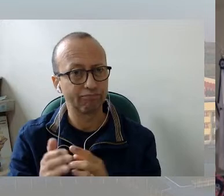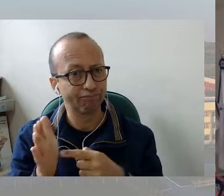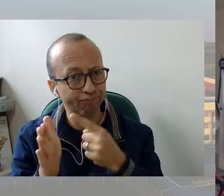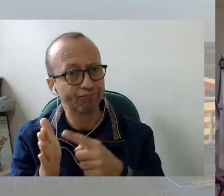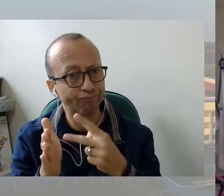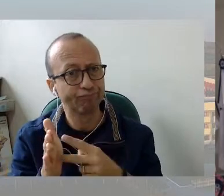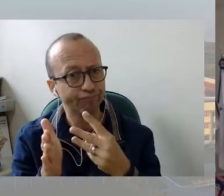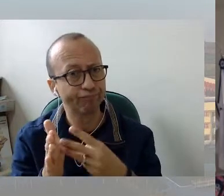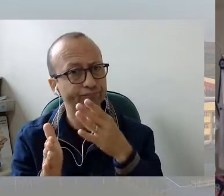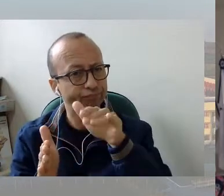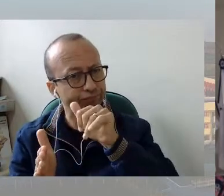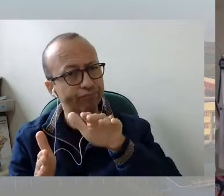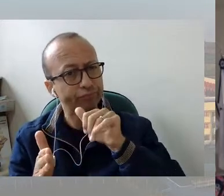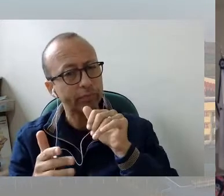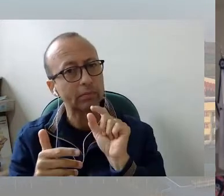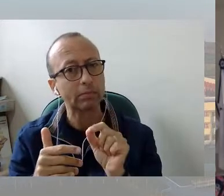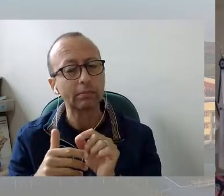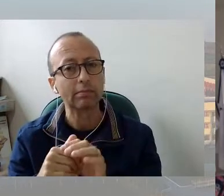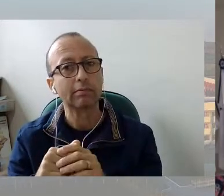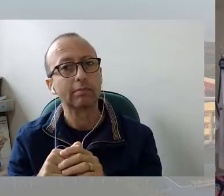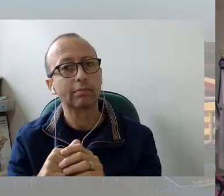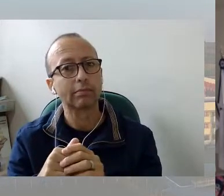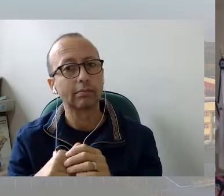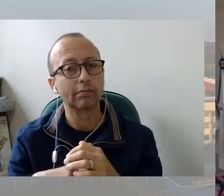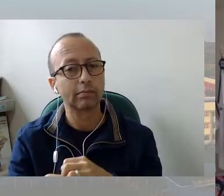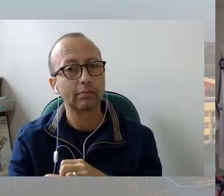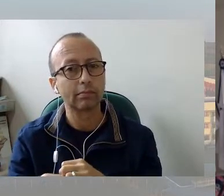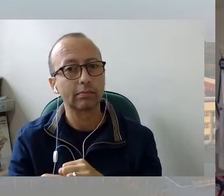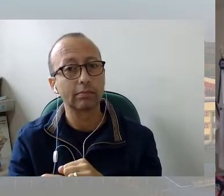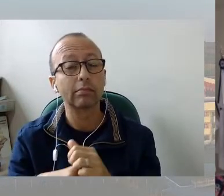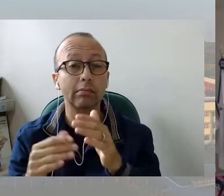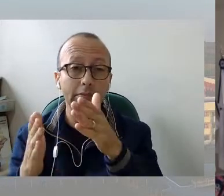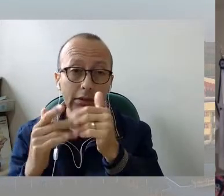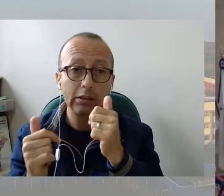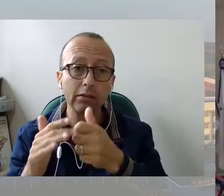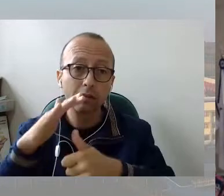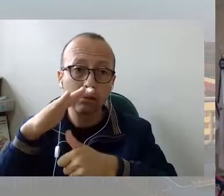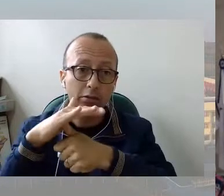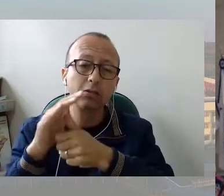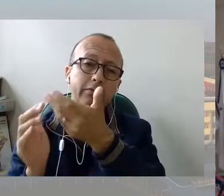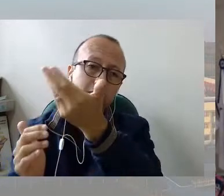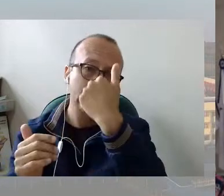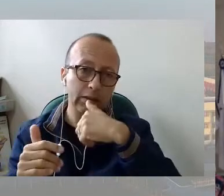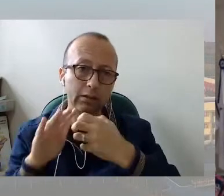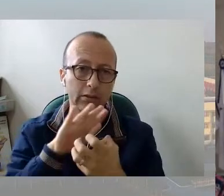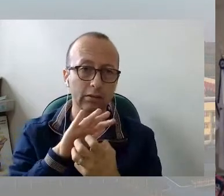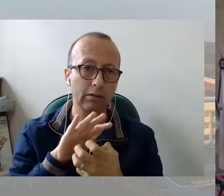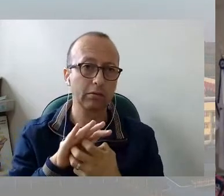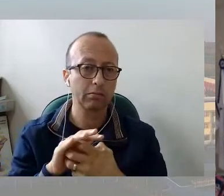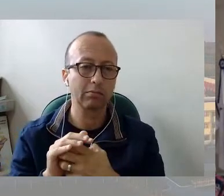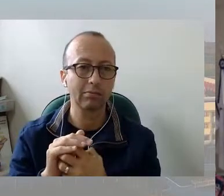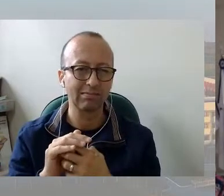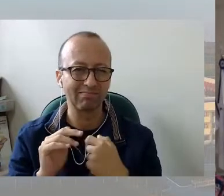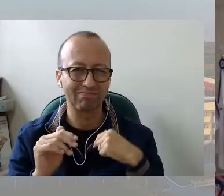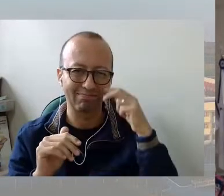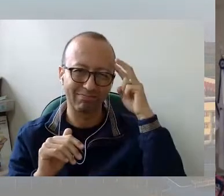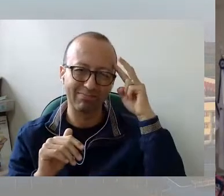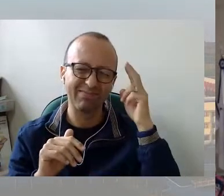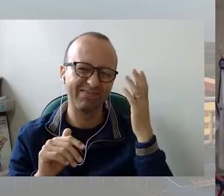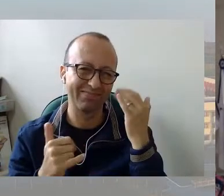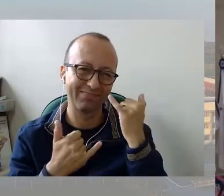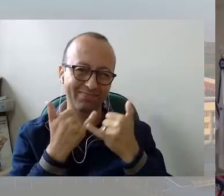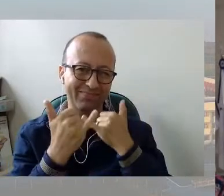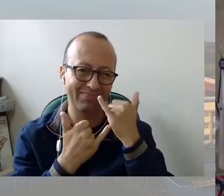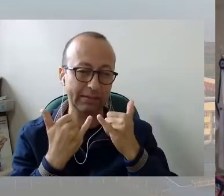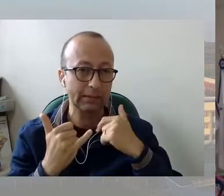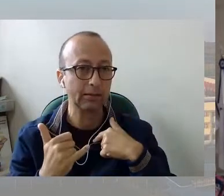estava insistindo para que a reitoria fosse ao campus. Eu lembro que um dia eu até fiz uma brincadeira quando liguei